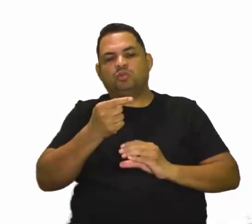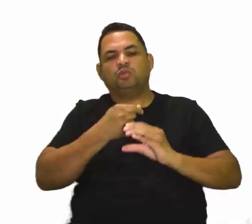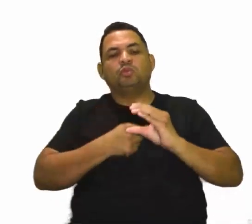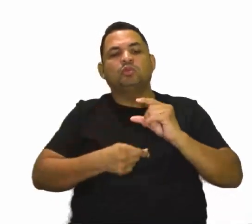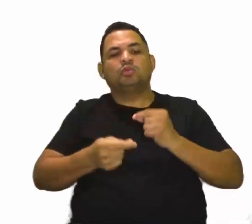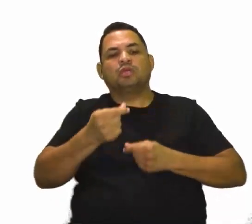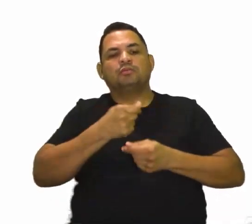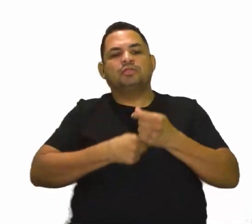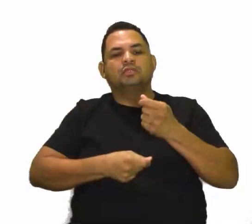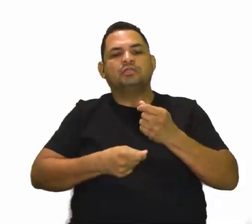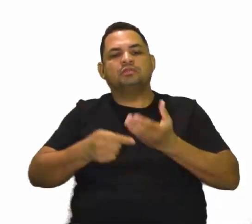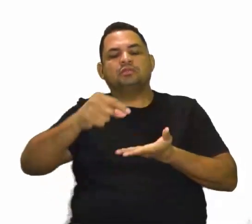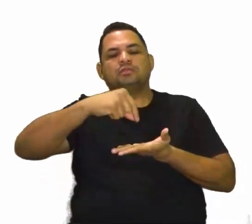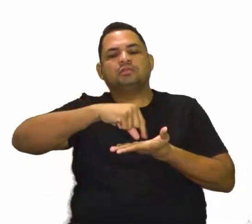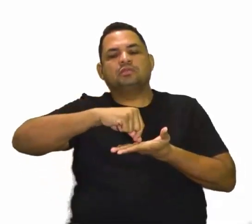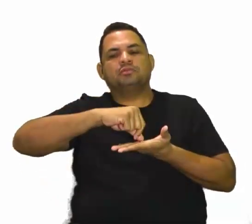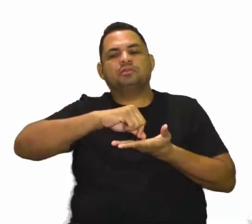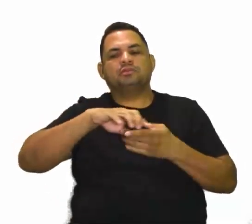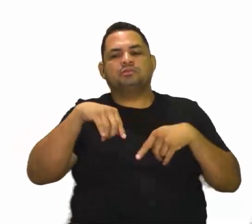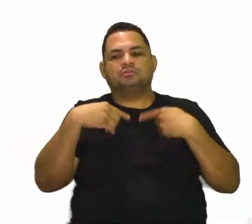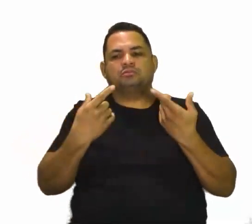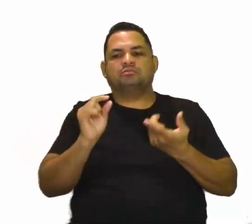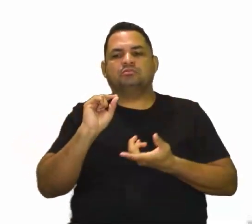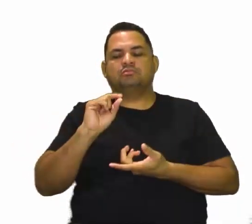De que nós estamos falando?